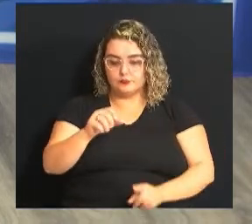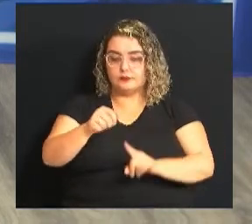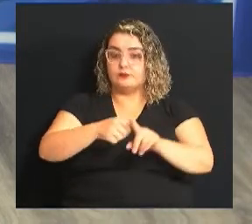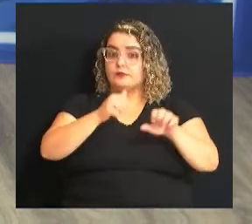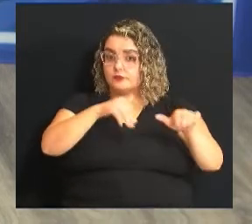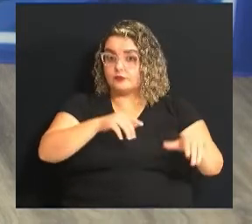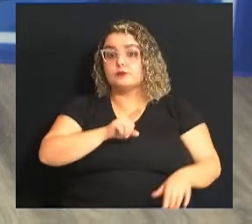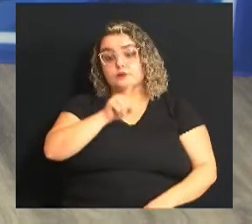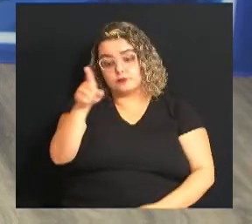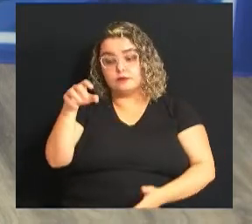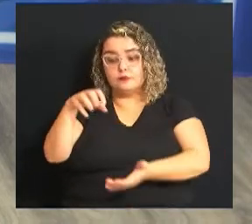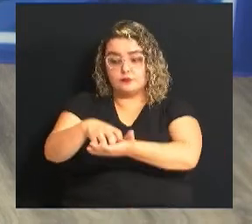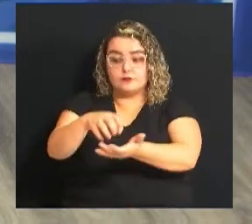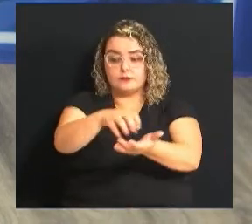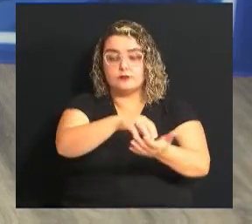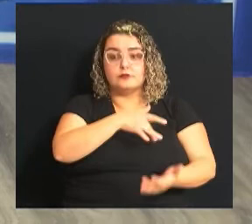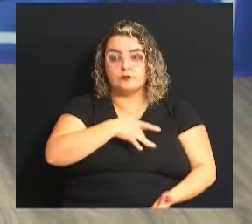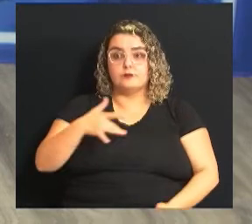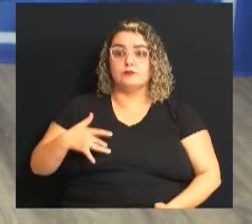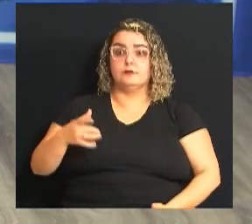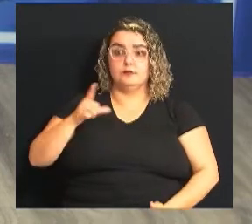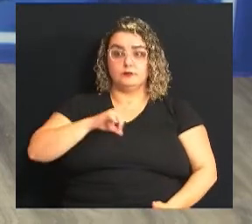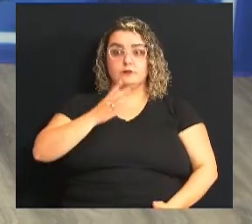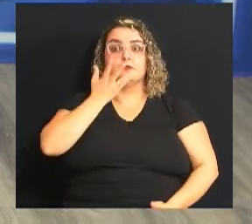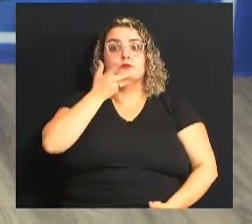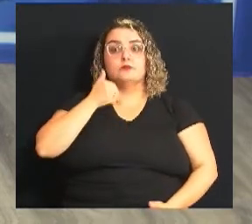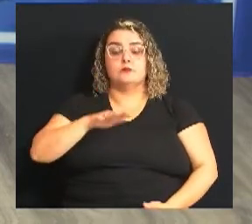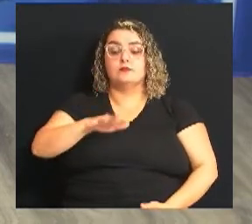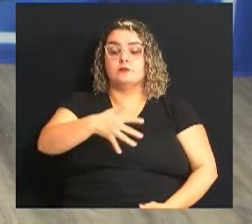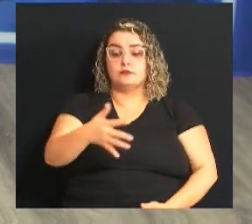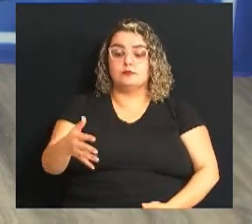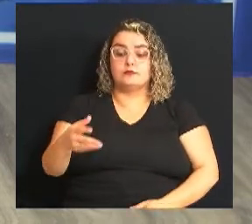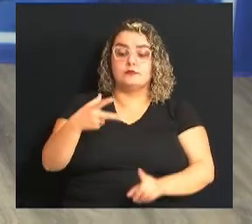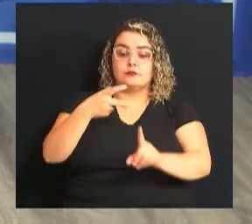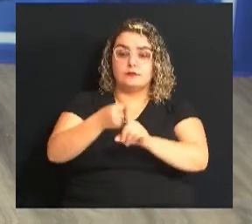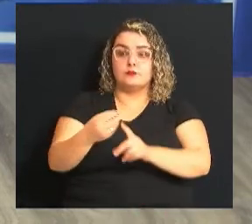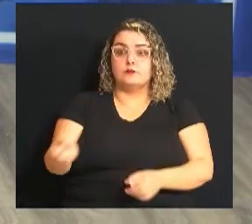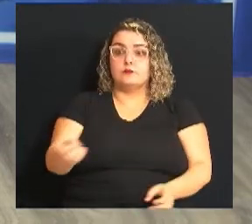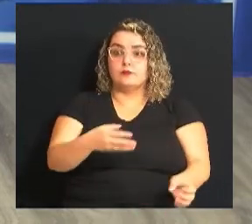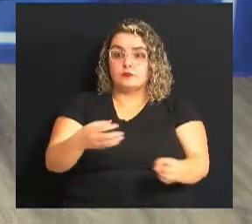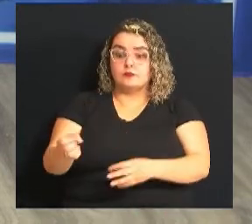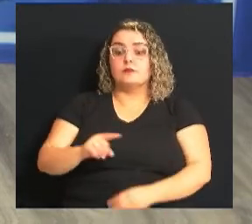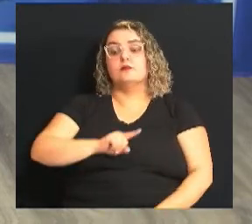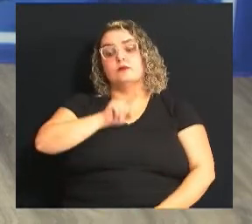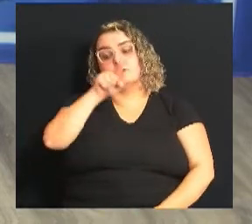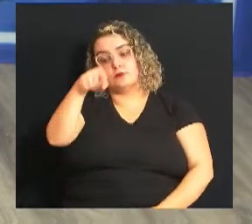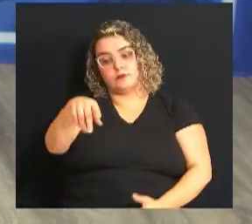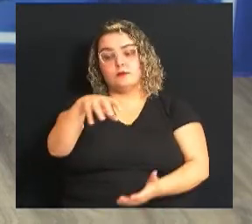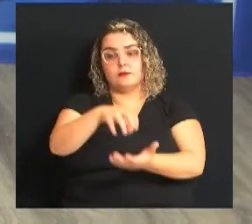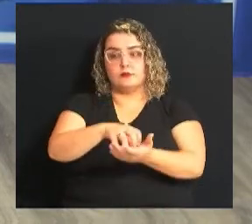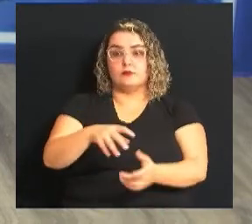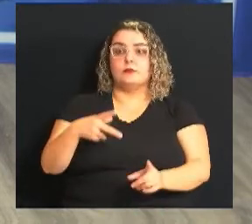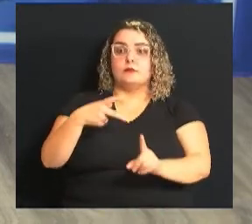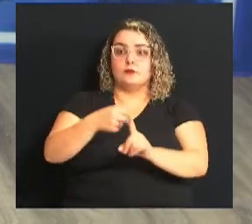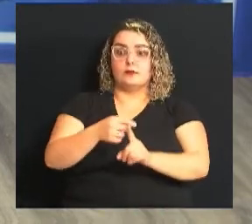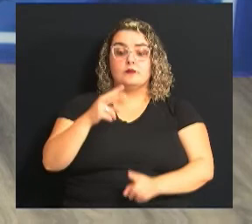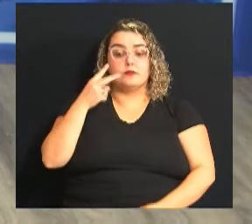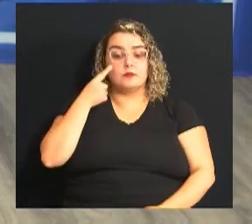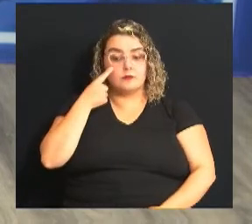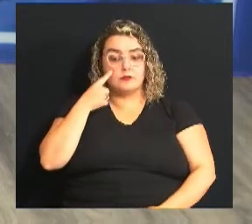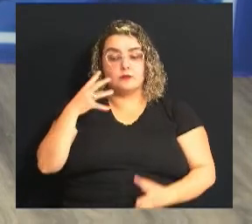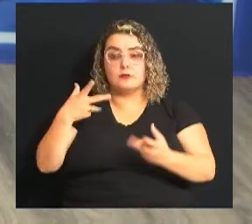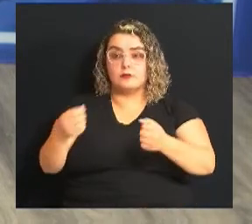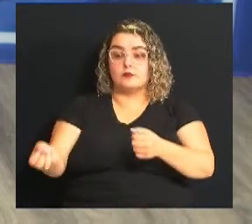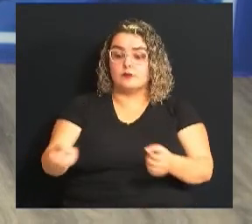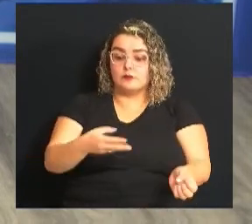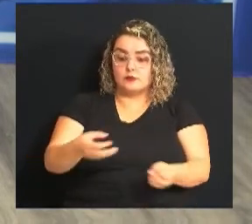de saúde. Você que tem uma criança em casa, pegue a caderneta de vacinação, vá até o posto de saúde, vai conferir se está tudo atualizado.